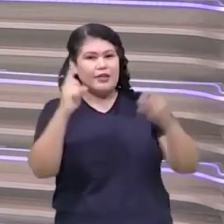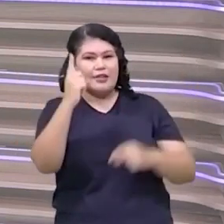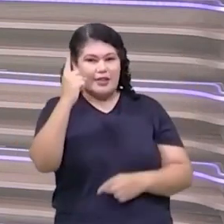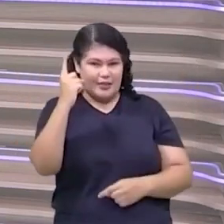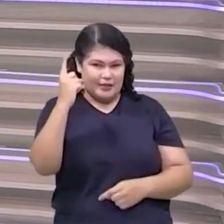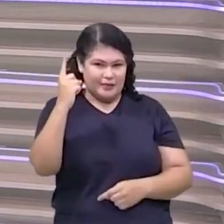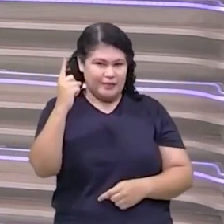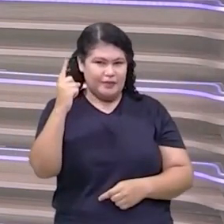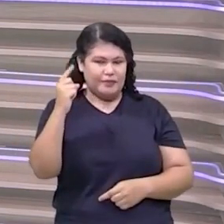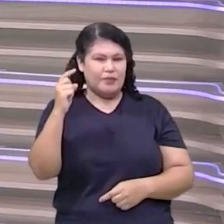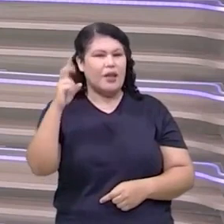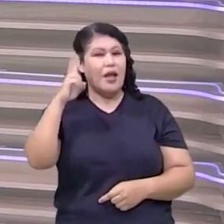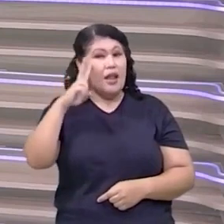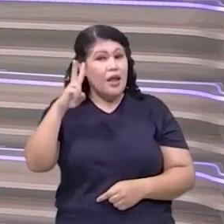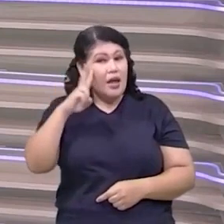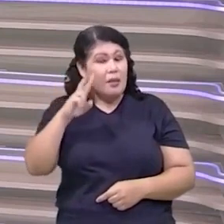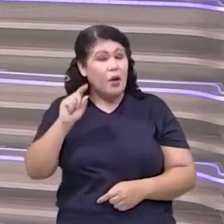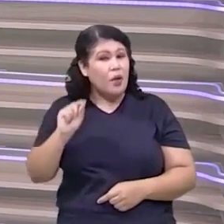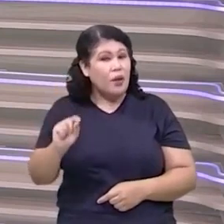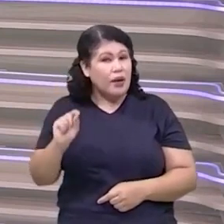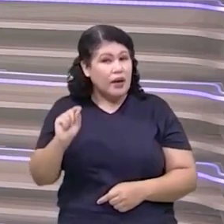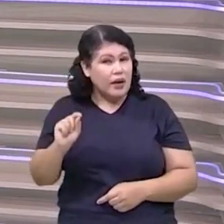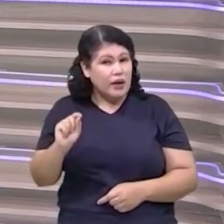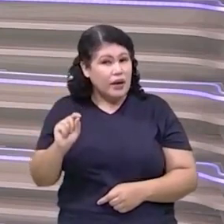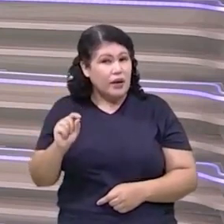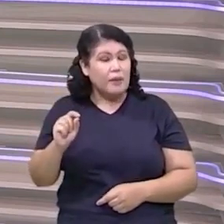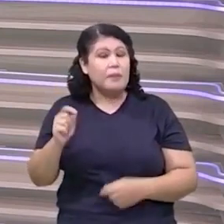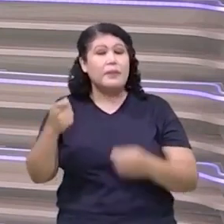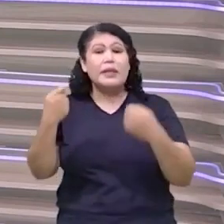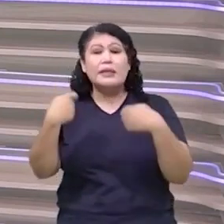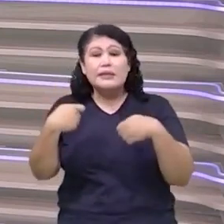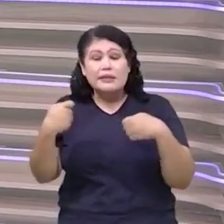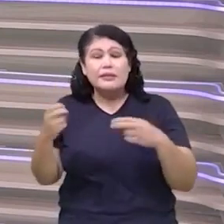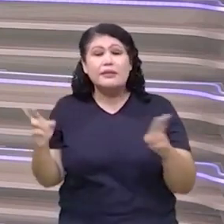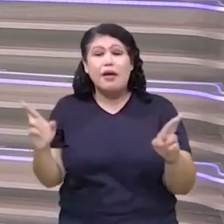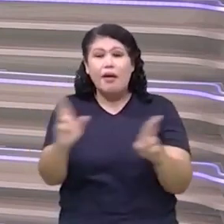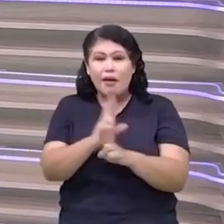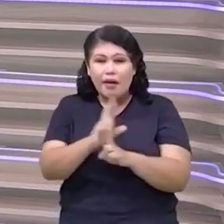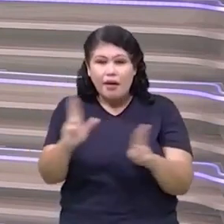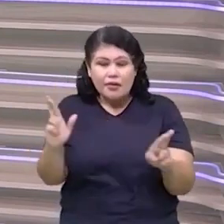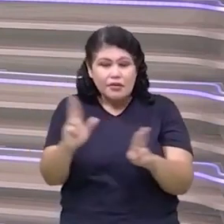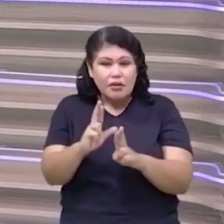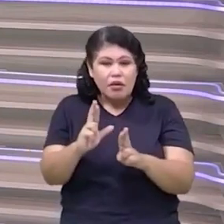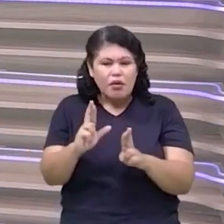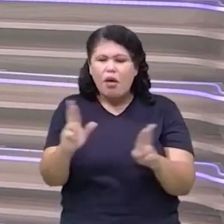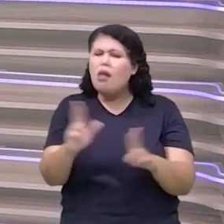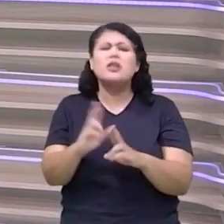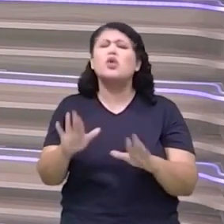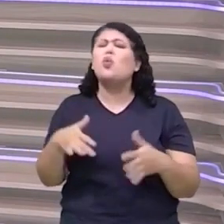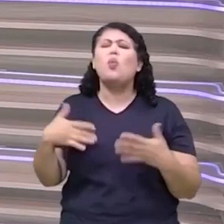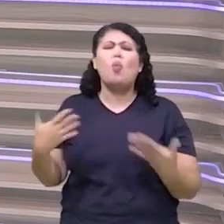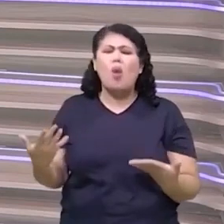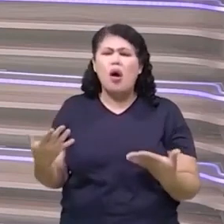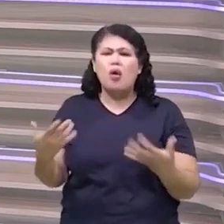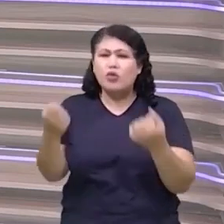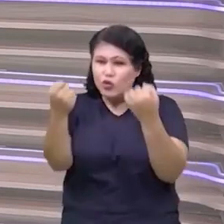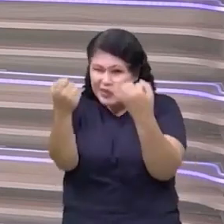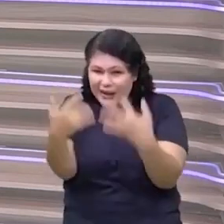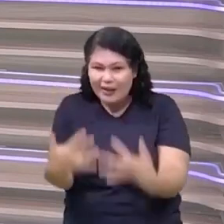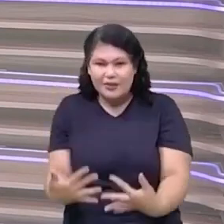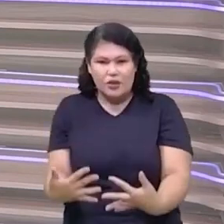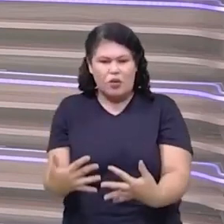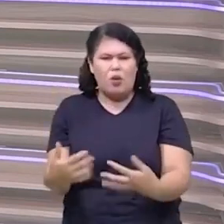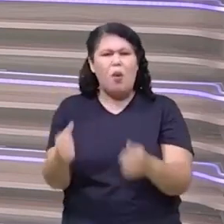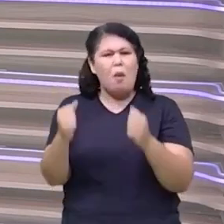vocês lerem. Lembre-se, tem que ter uma relação. Que relação é essa, professora? De explicação. Eu